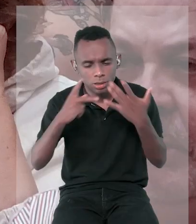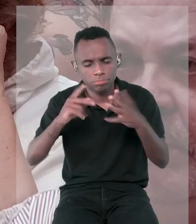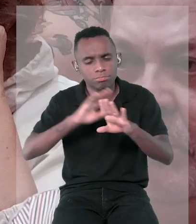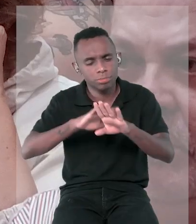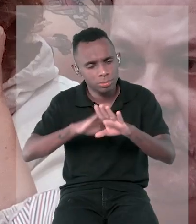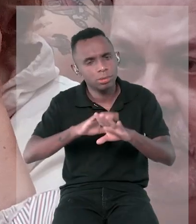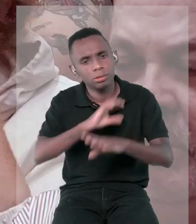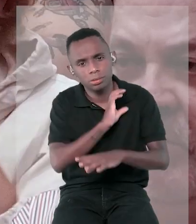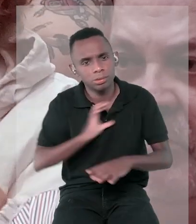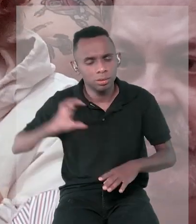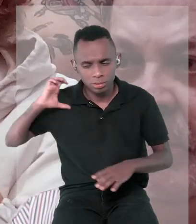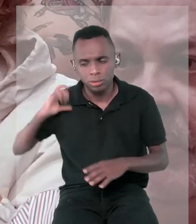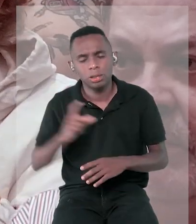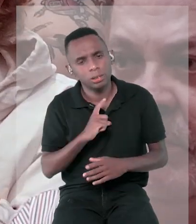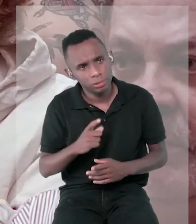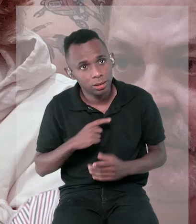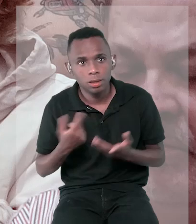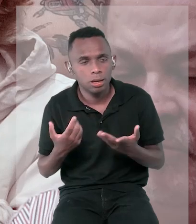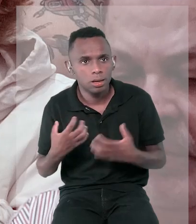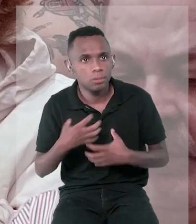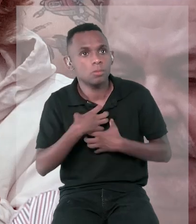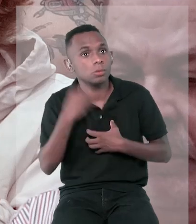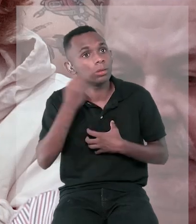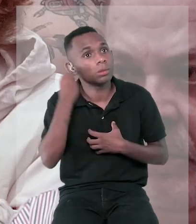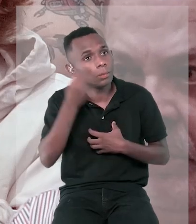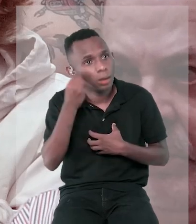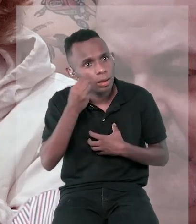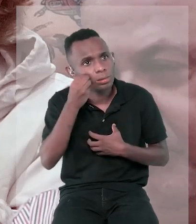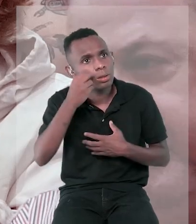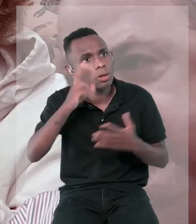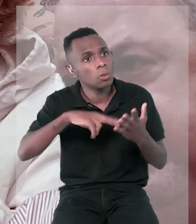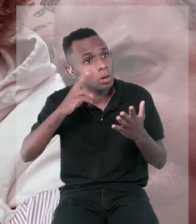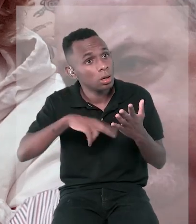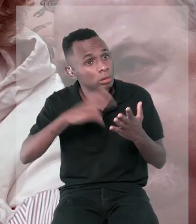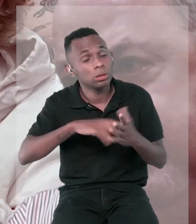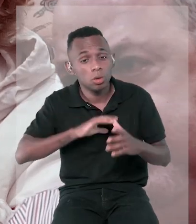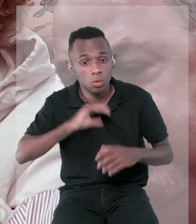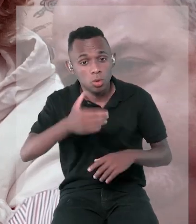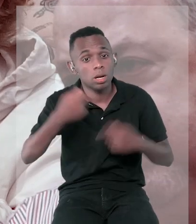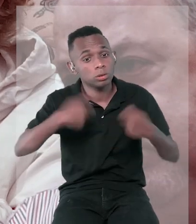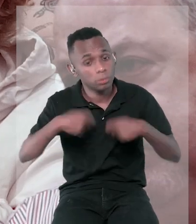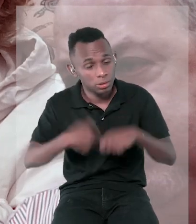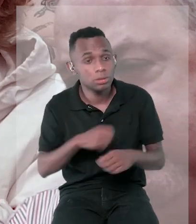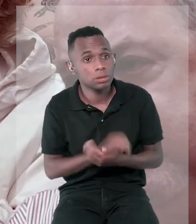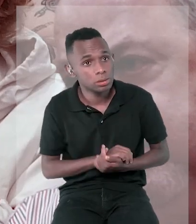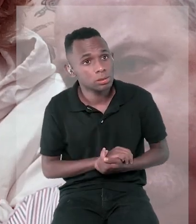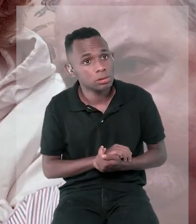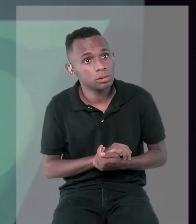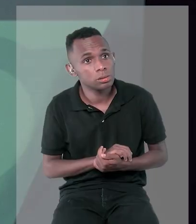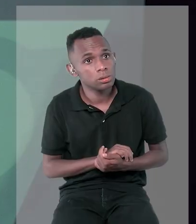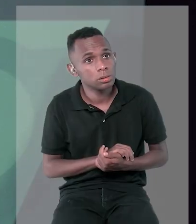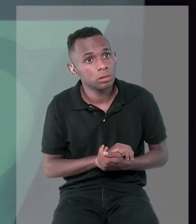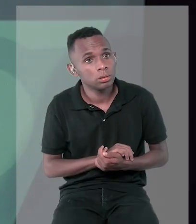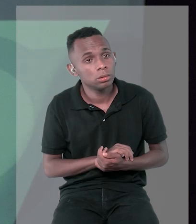né, a Clarice. A leitura dela é uma aventura, você tem que ter coragem para enfrentar. Diversos espectadores assistem